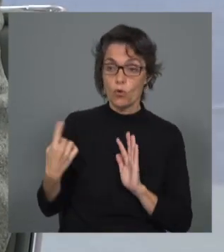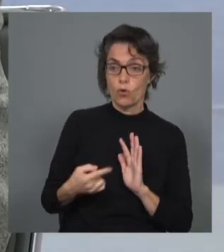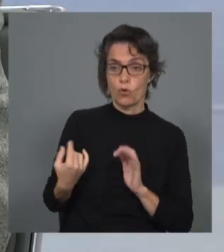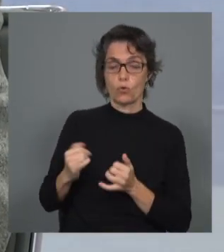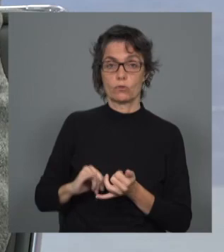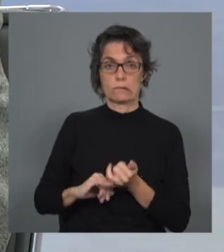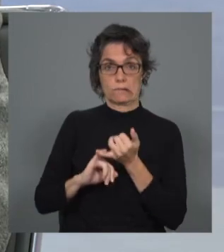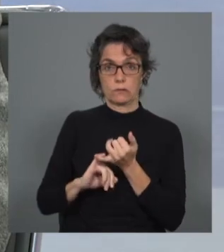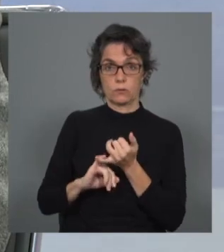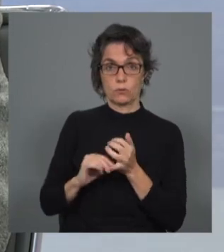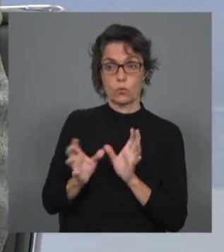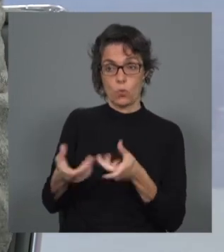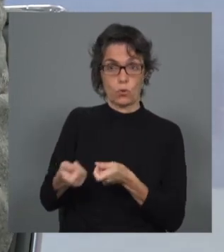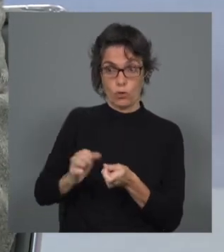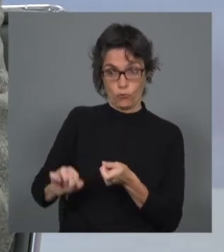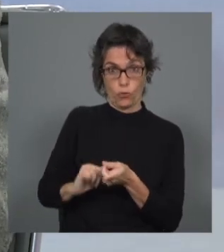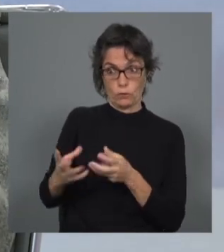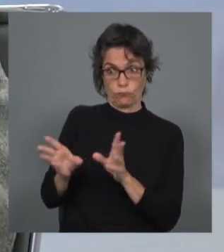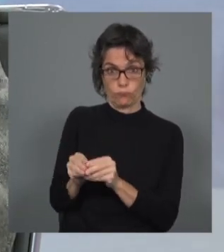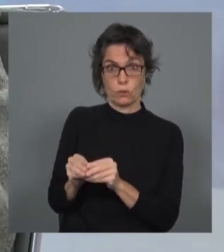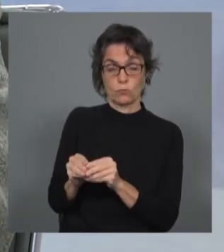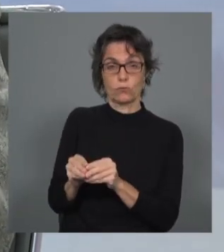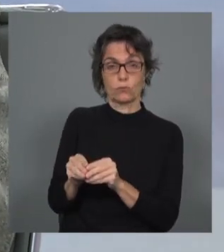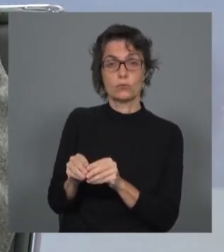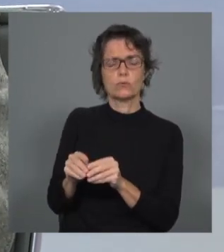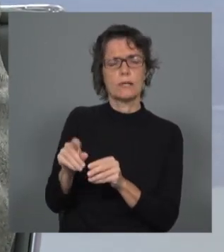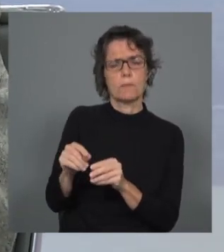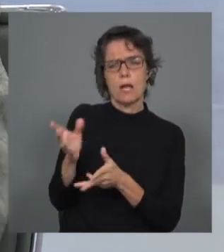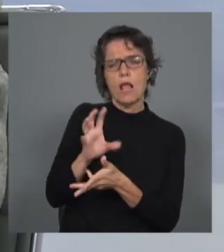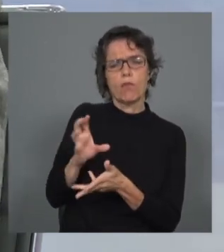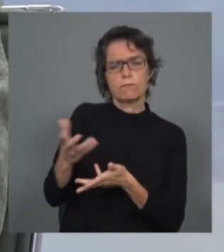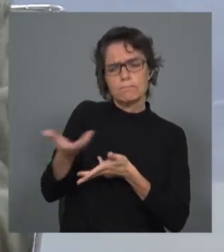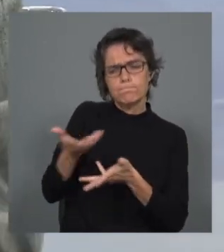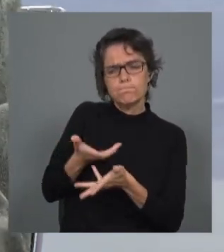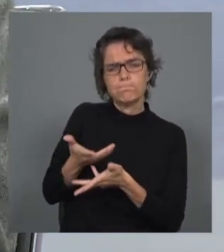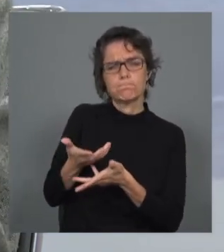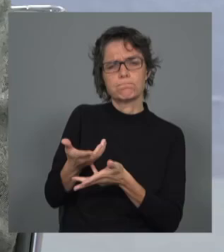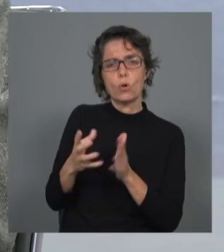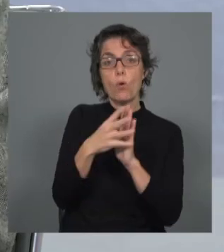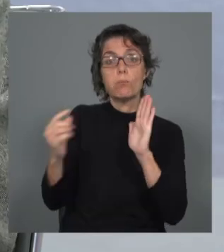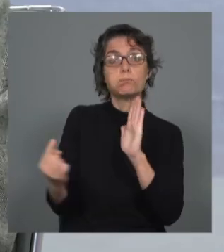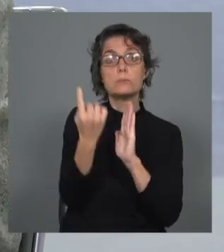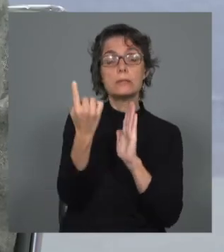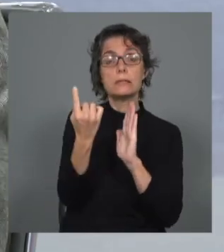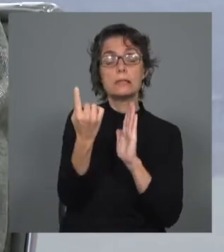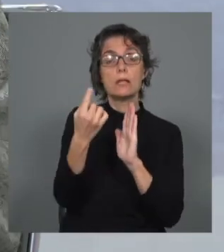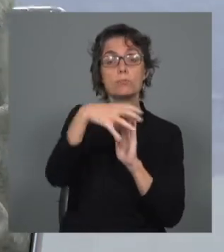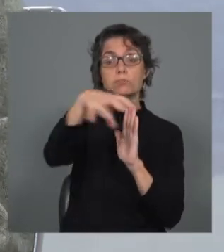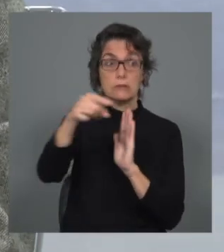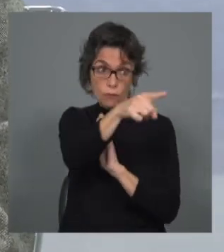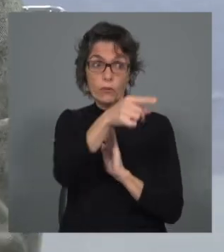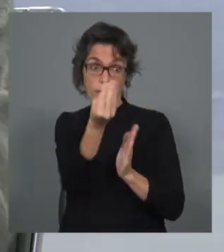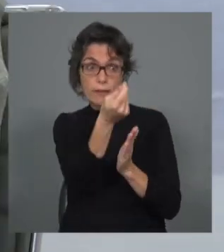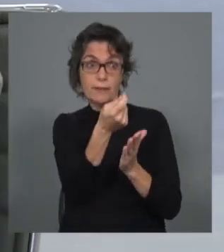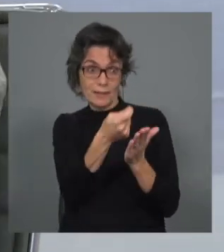duas organizações, e de uma maneira muito, muito partilhada. O primeiro modelo que houve para a distribuição foi o Paulo que o